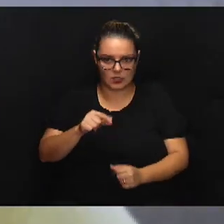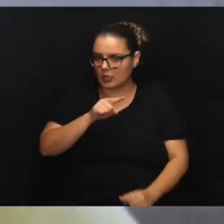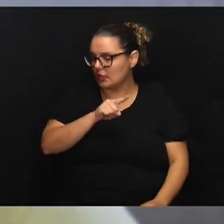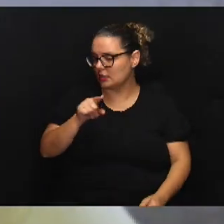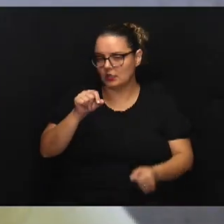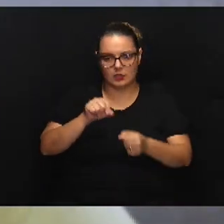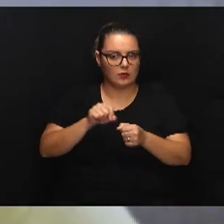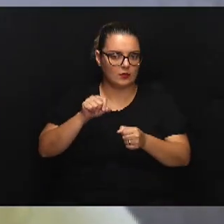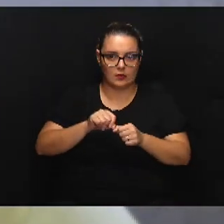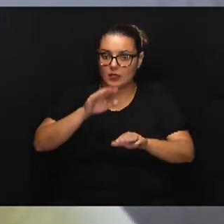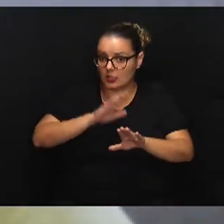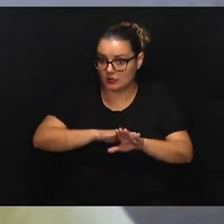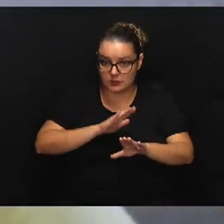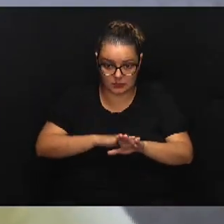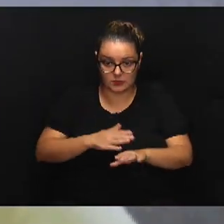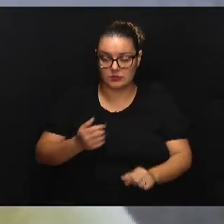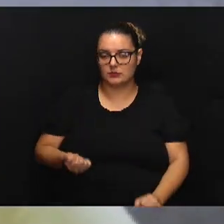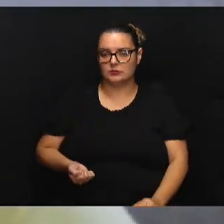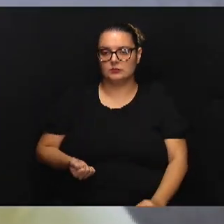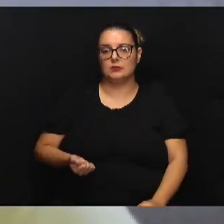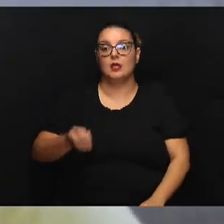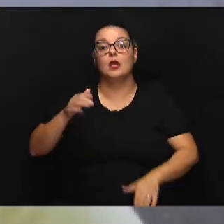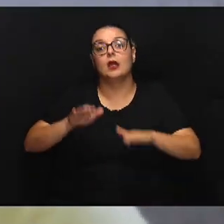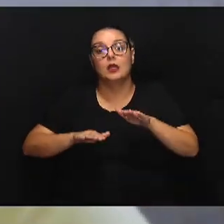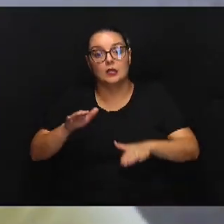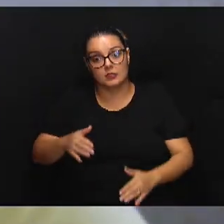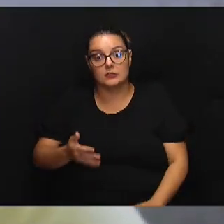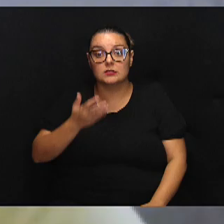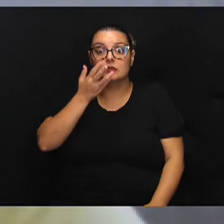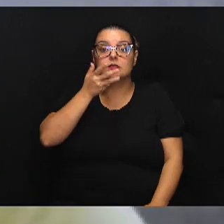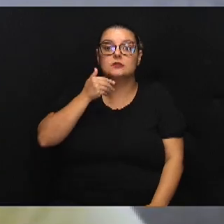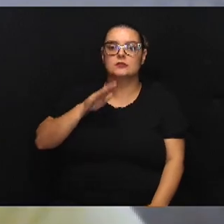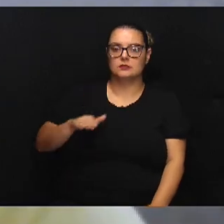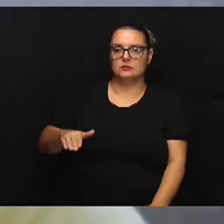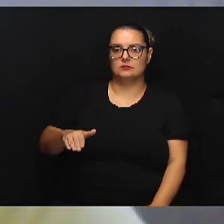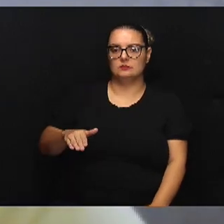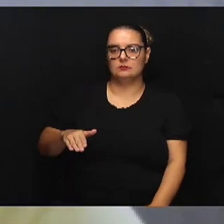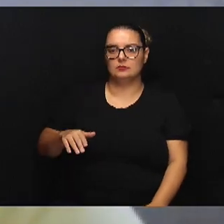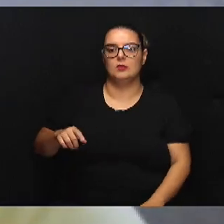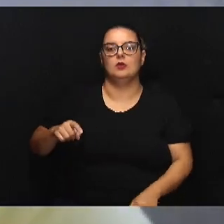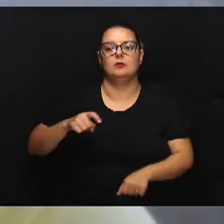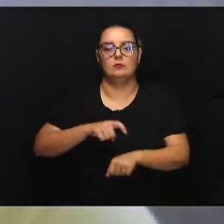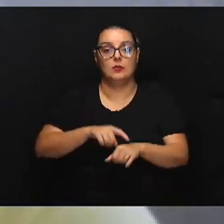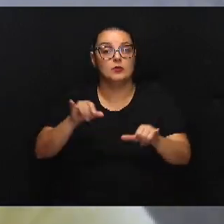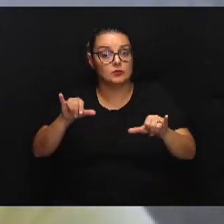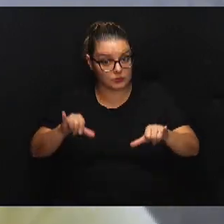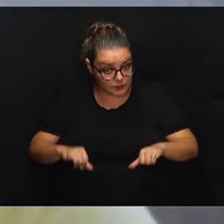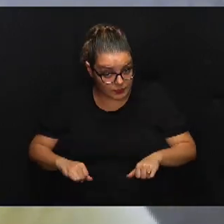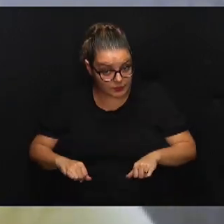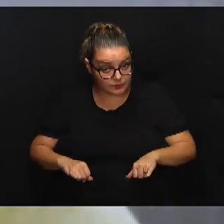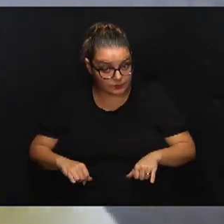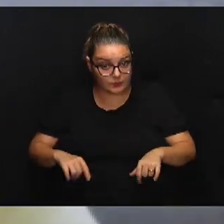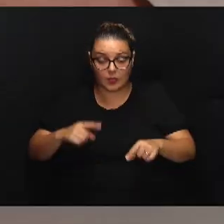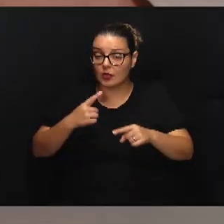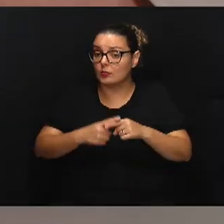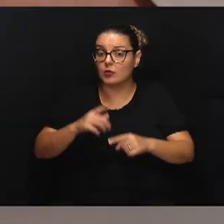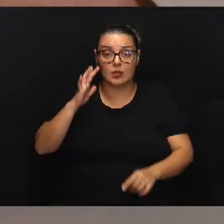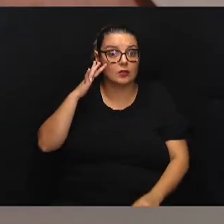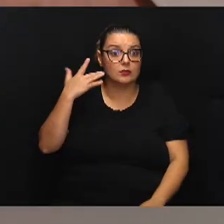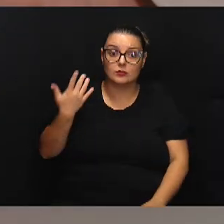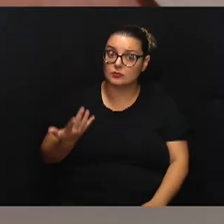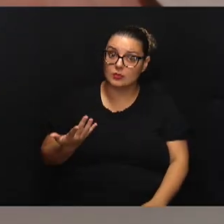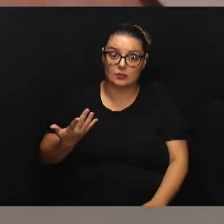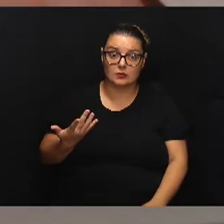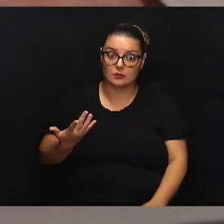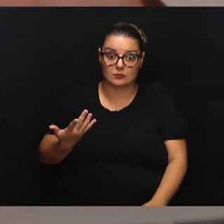realiza a atividade e muitas vezes essa criança entra em estado de sofrimento, porque ela não sabe ela